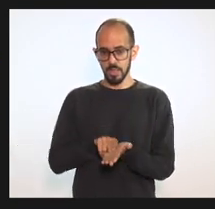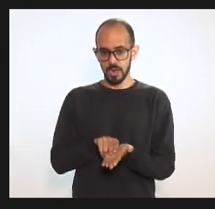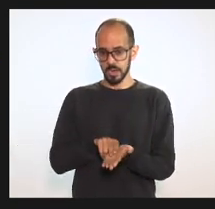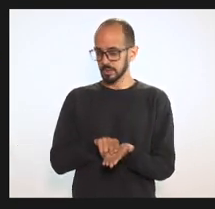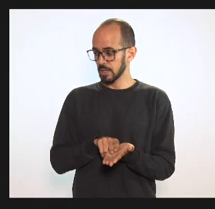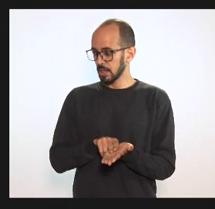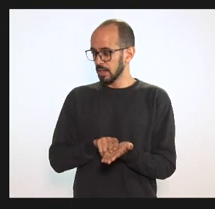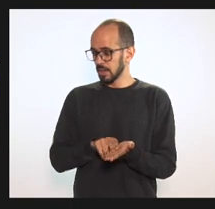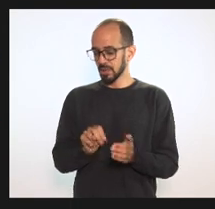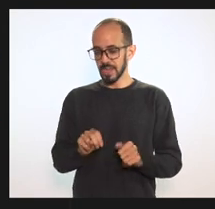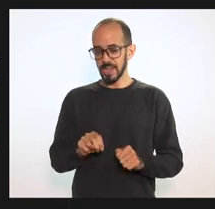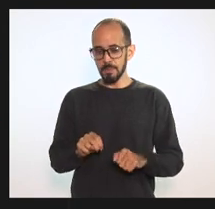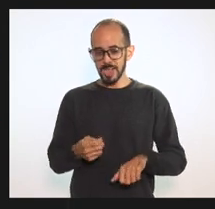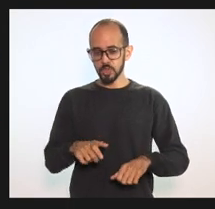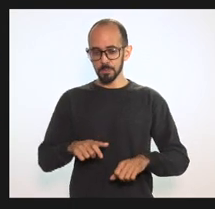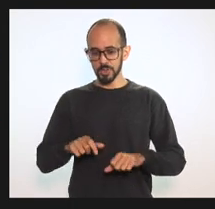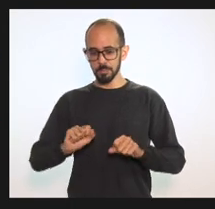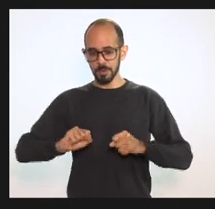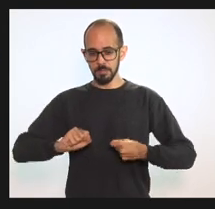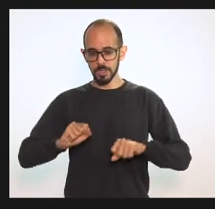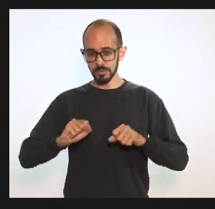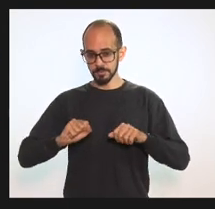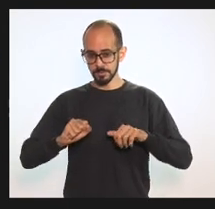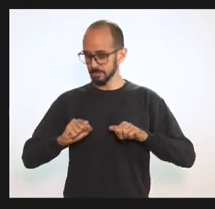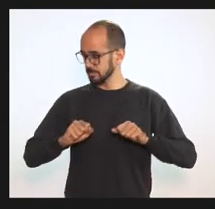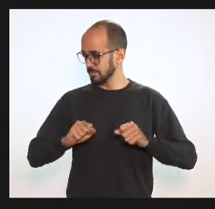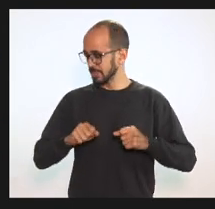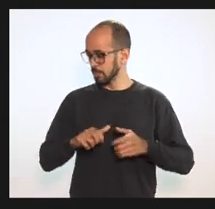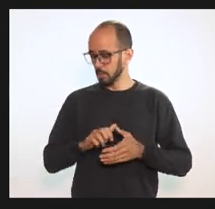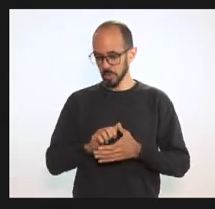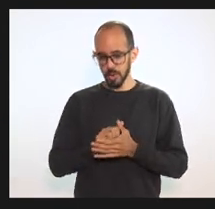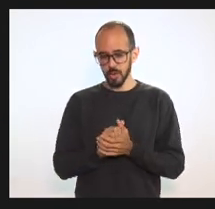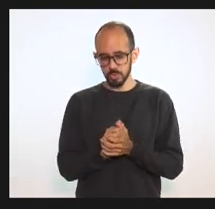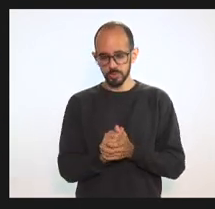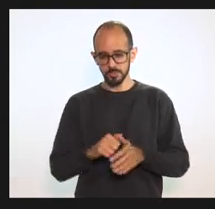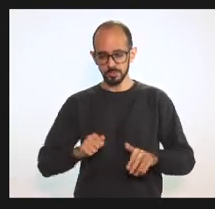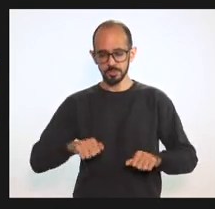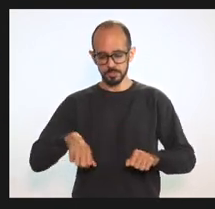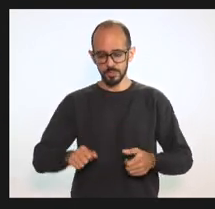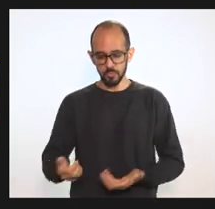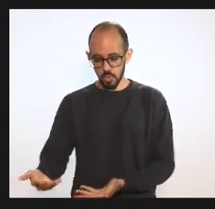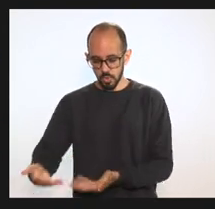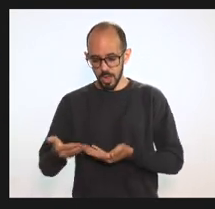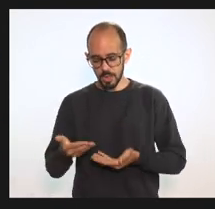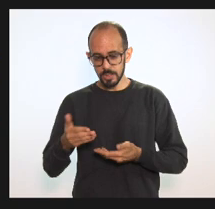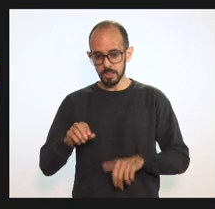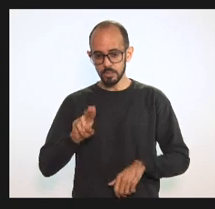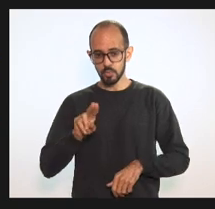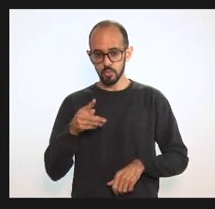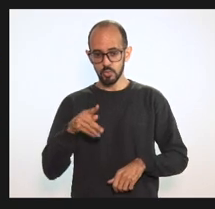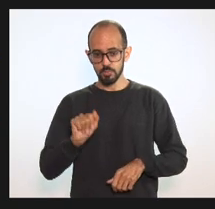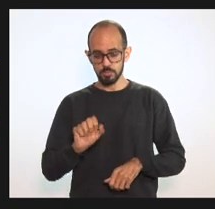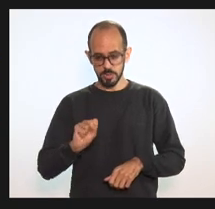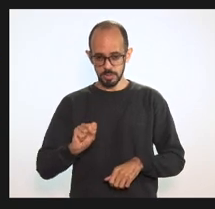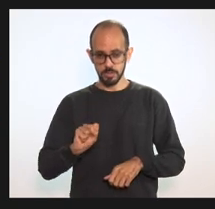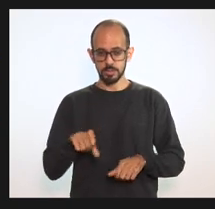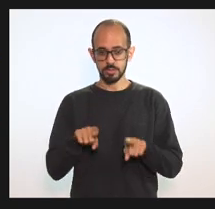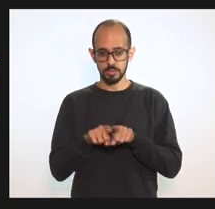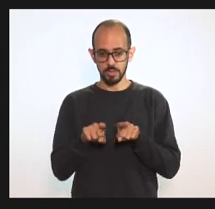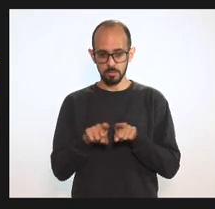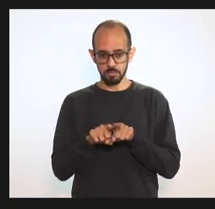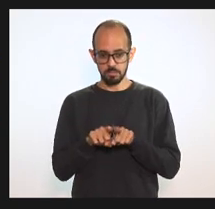nós temos várias crianças que foram atendidas nas UPAs e nos hospitais. E isso